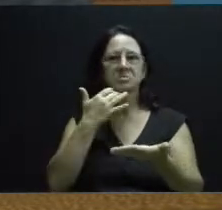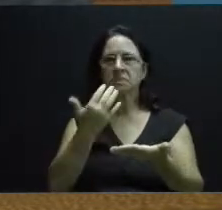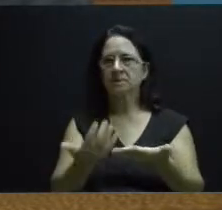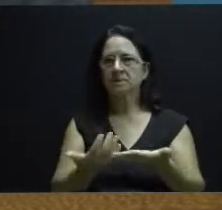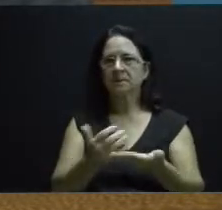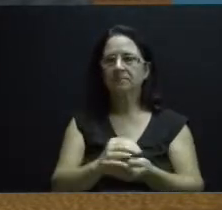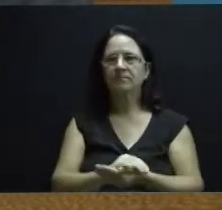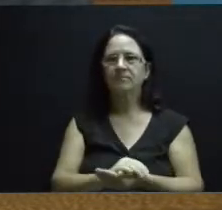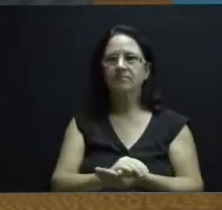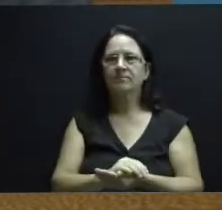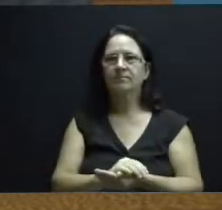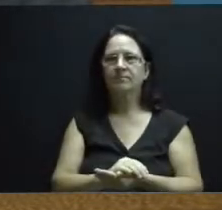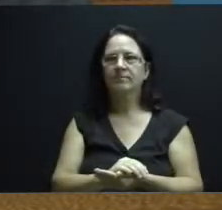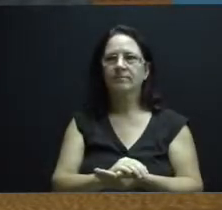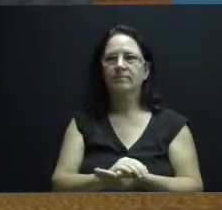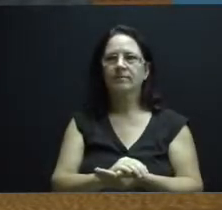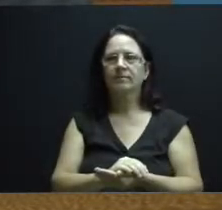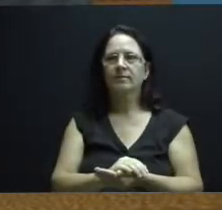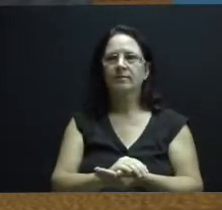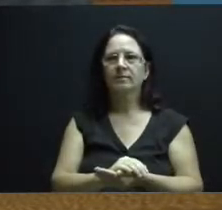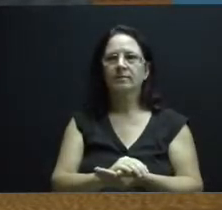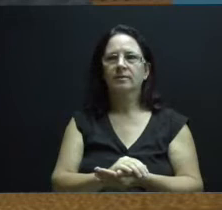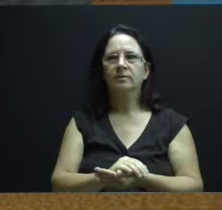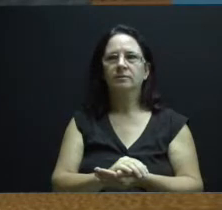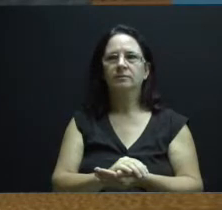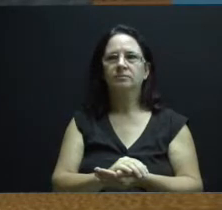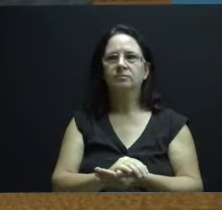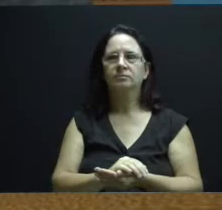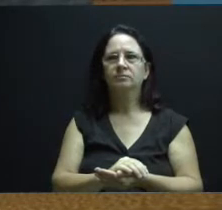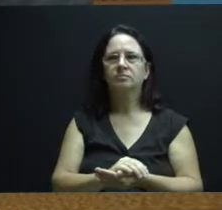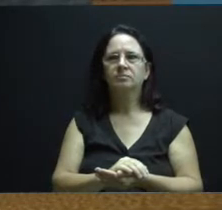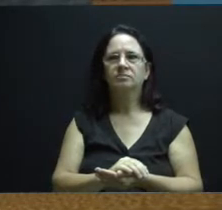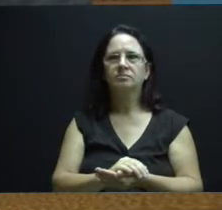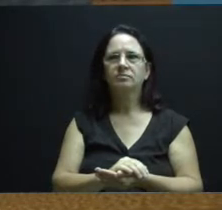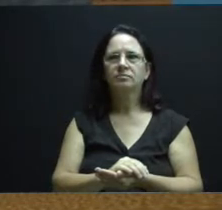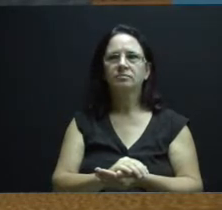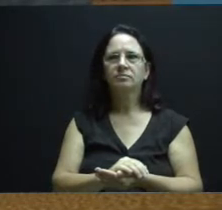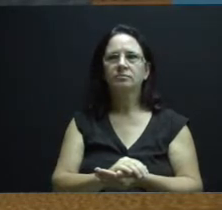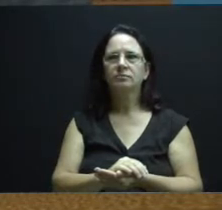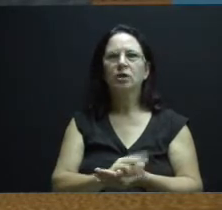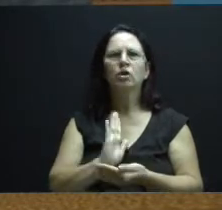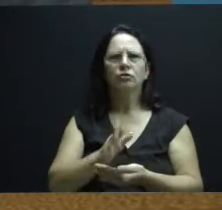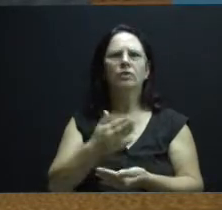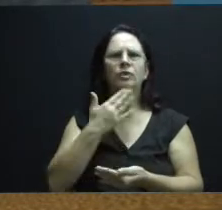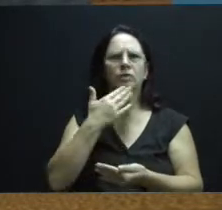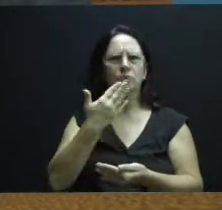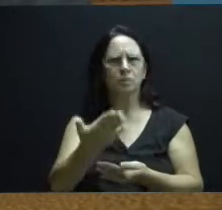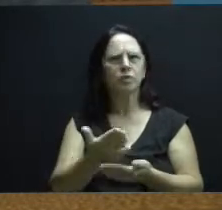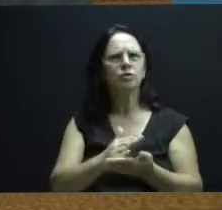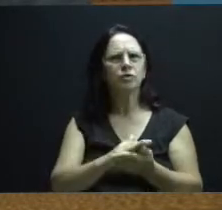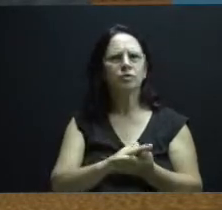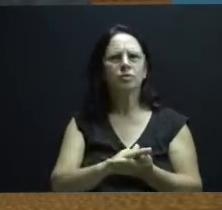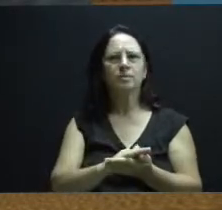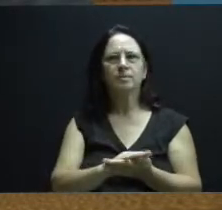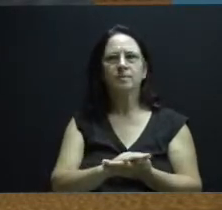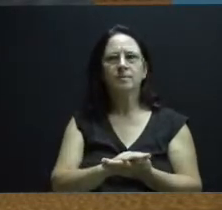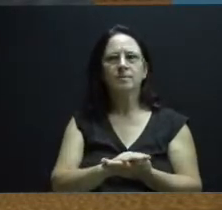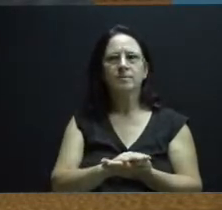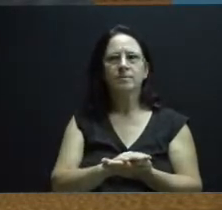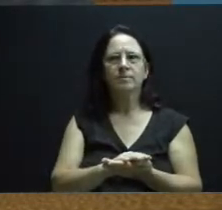uma capa sub aquática em nosso município e foi aprovada pela